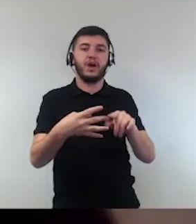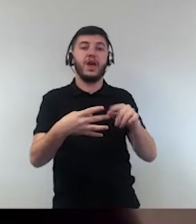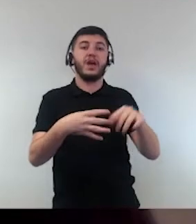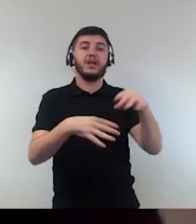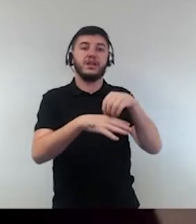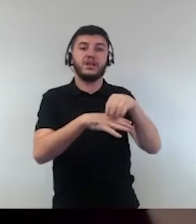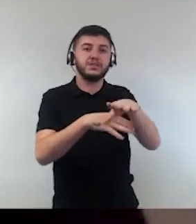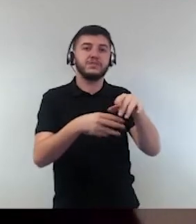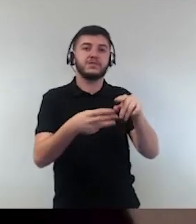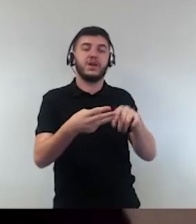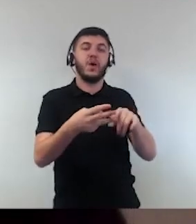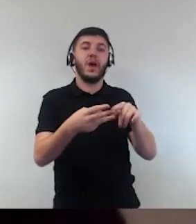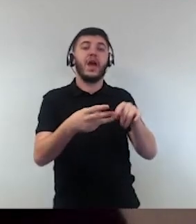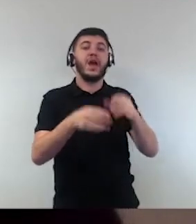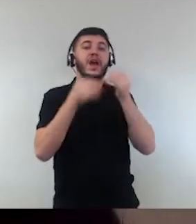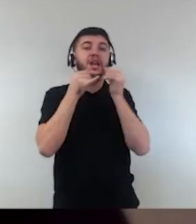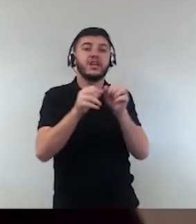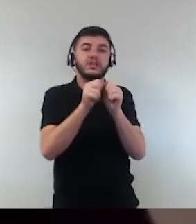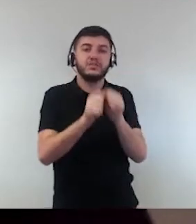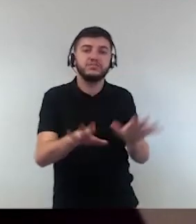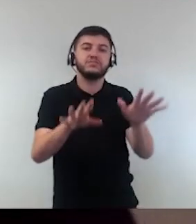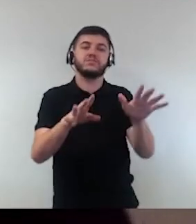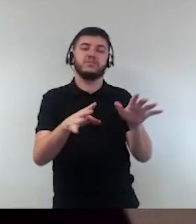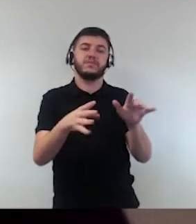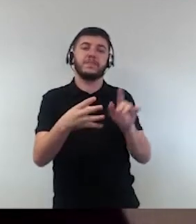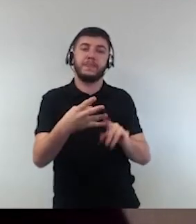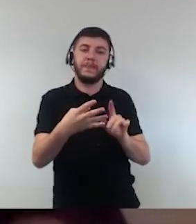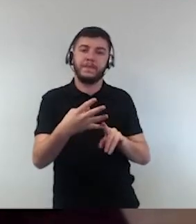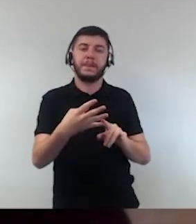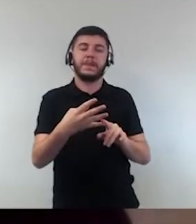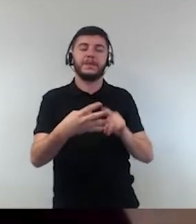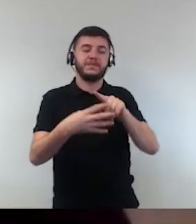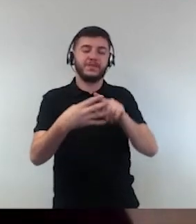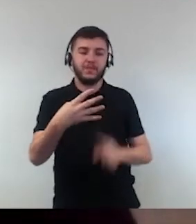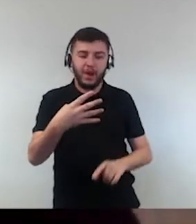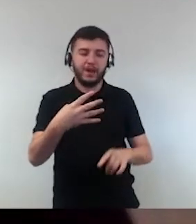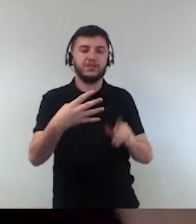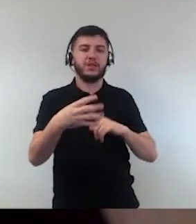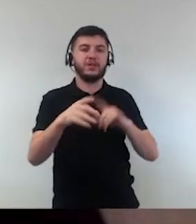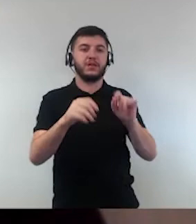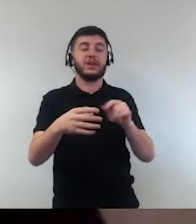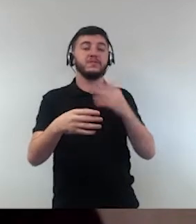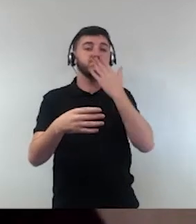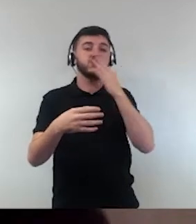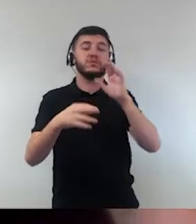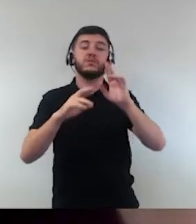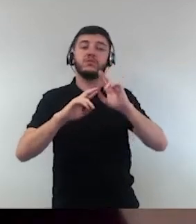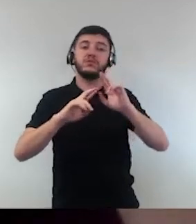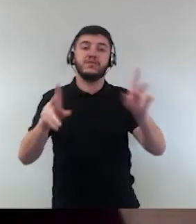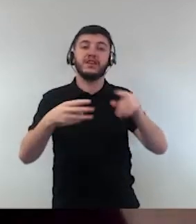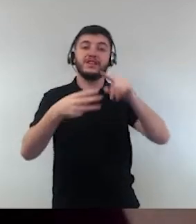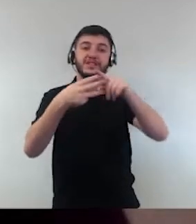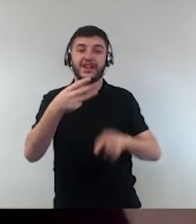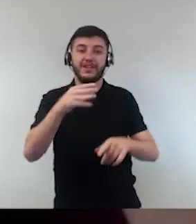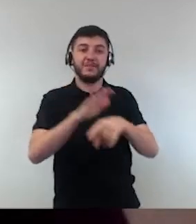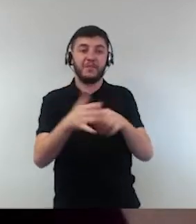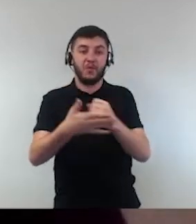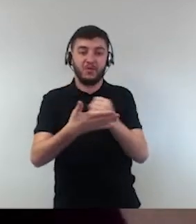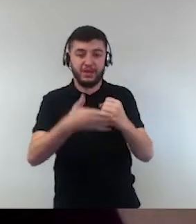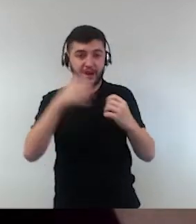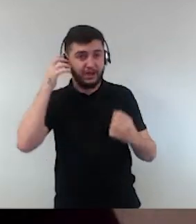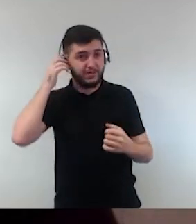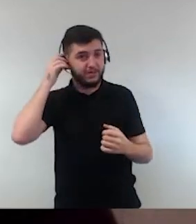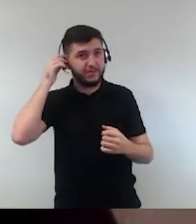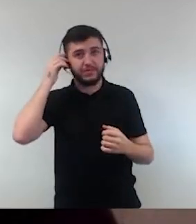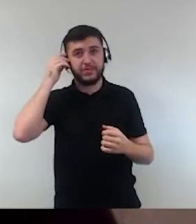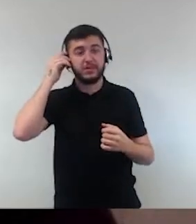energia. Dentro desses 4 segmentos, nós temos 3 tipos de contrato de concessão, doutor Marcelo. Contrato de concessão